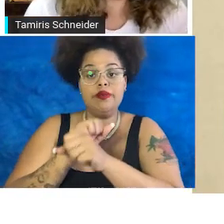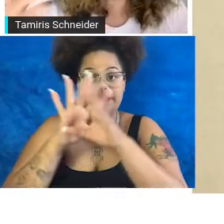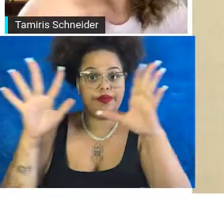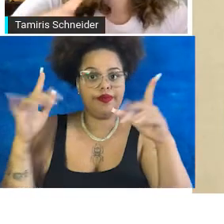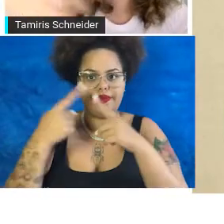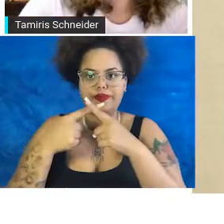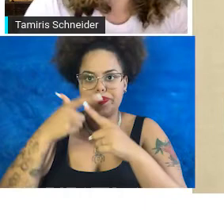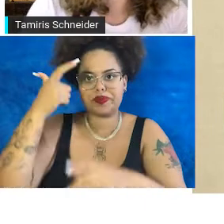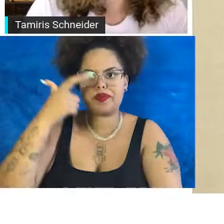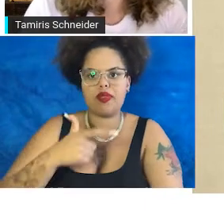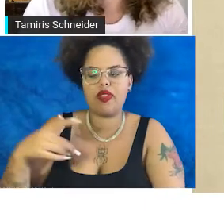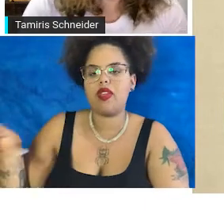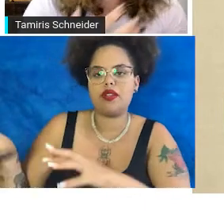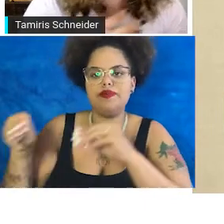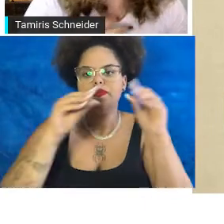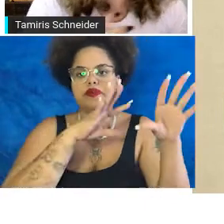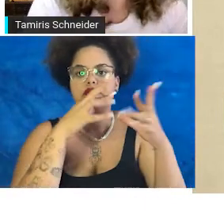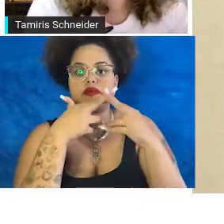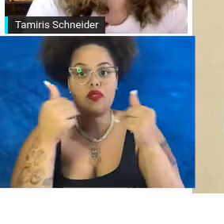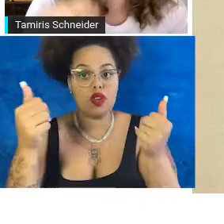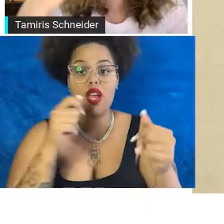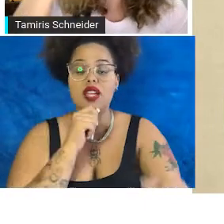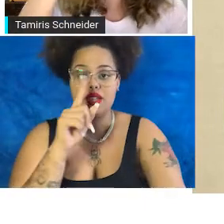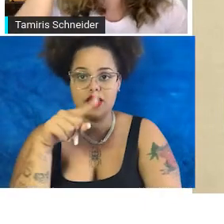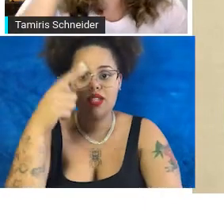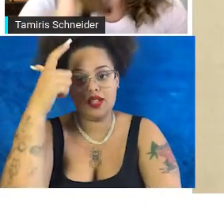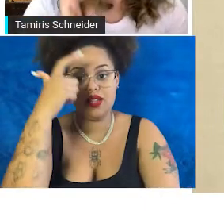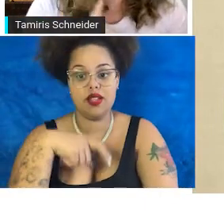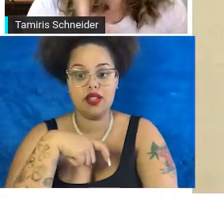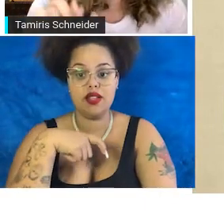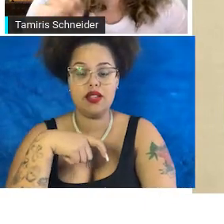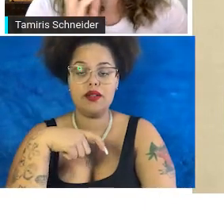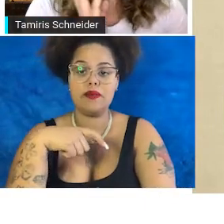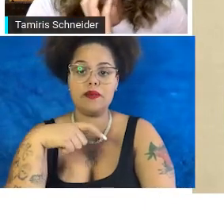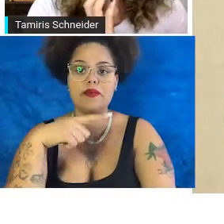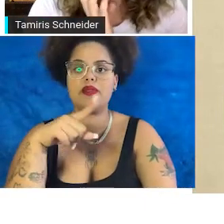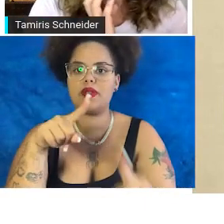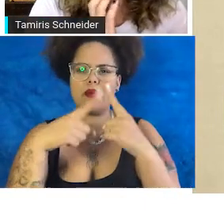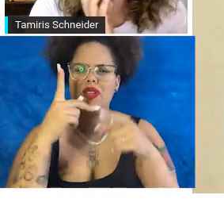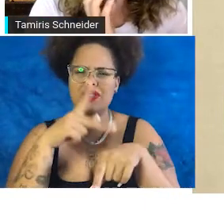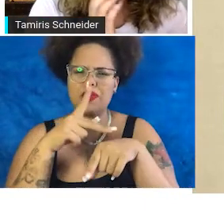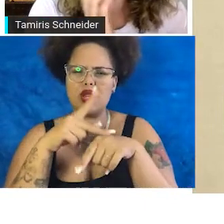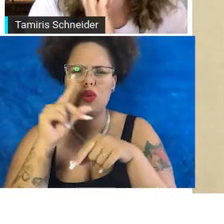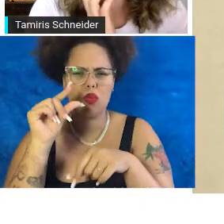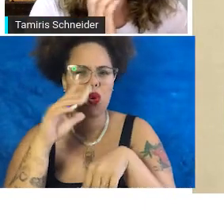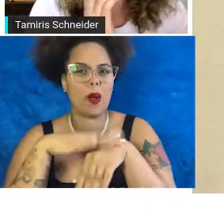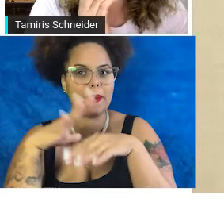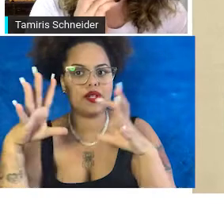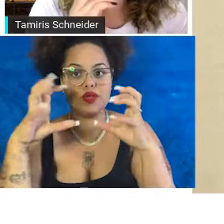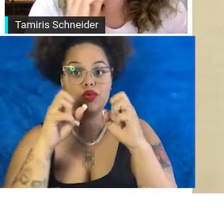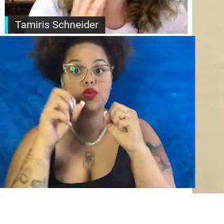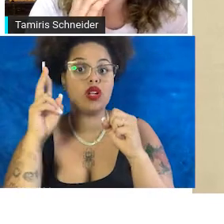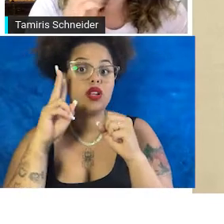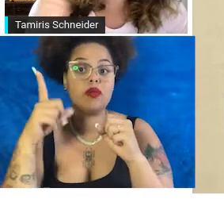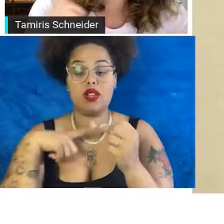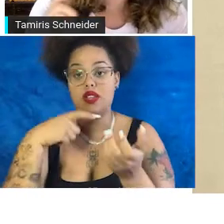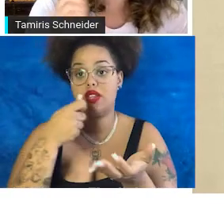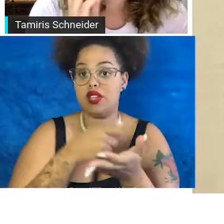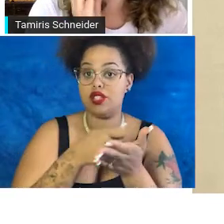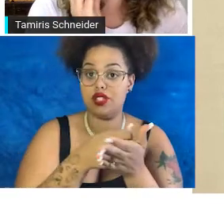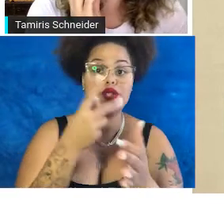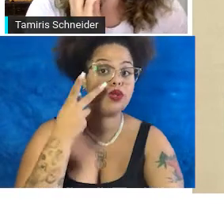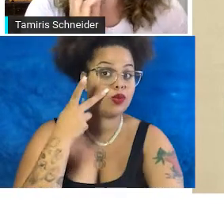ela levou as coisas dela, ela ainda é ela, mas também vem a madeira um pouco mais escura, para lembrar que também tem a rigidez